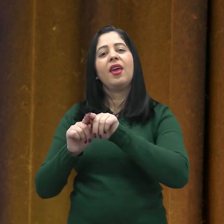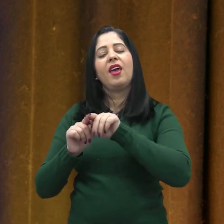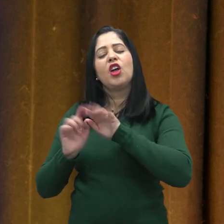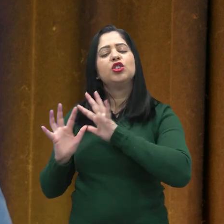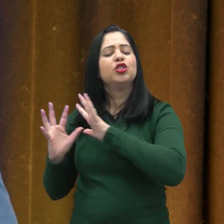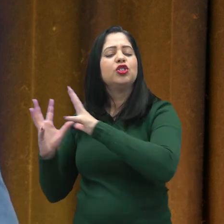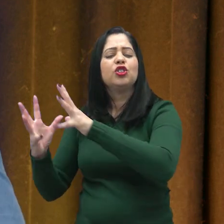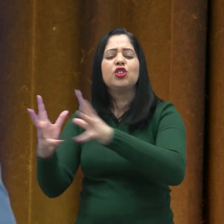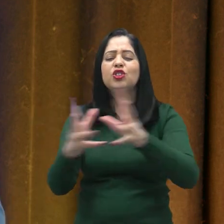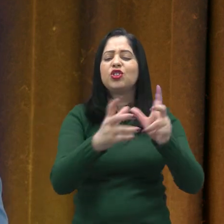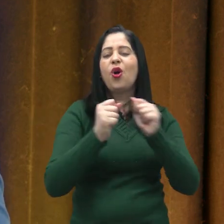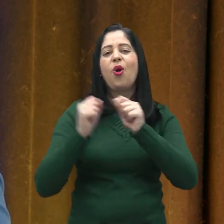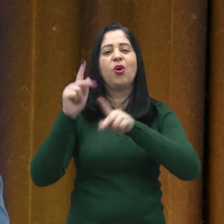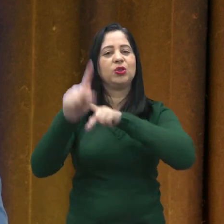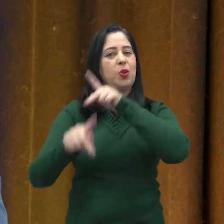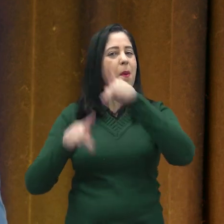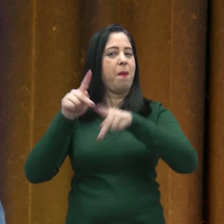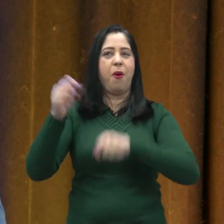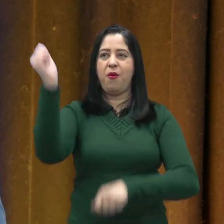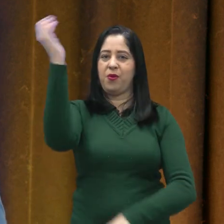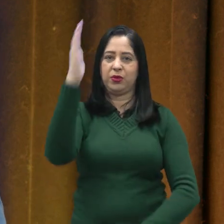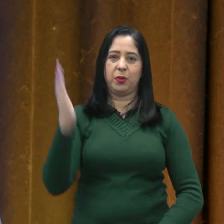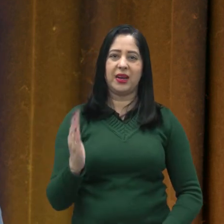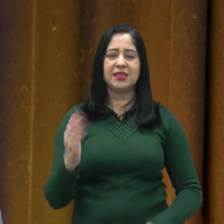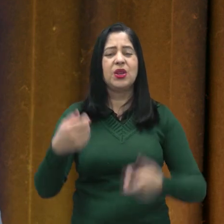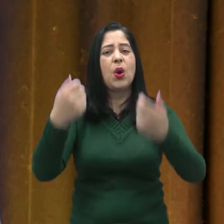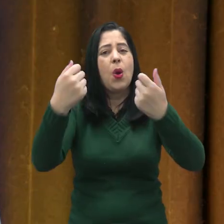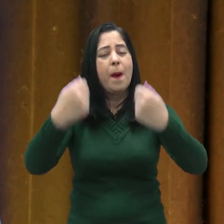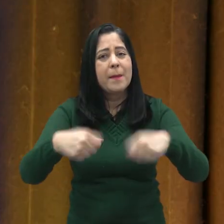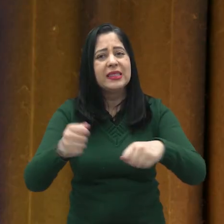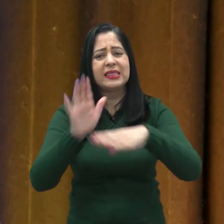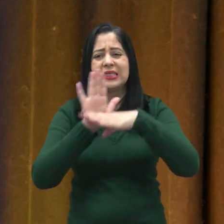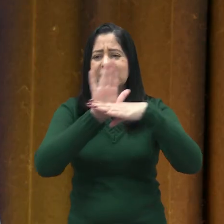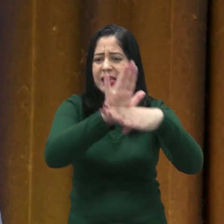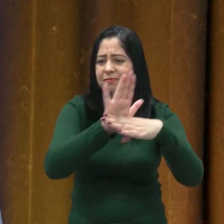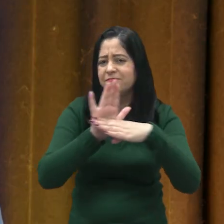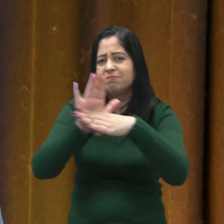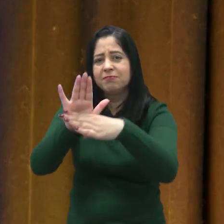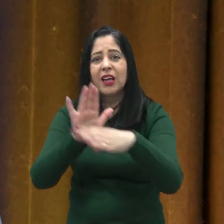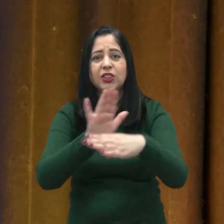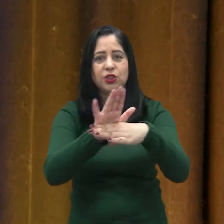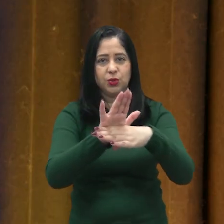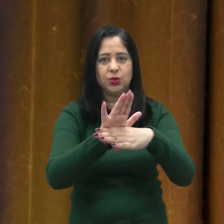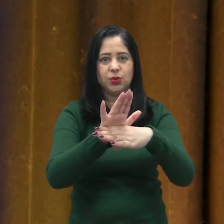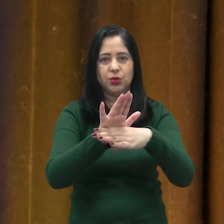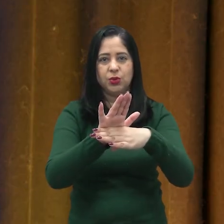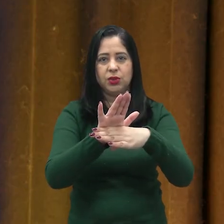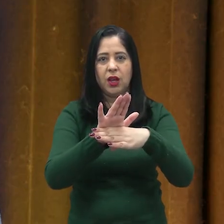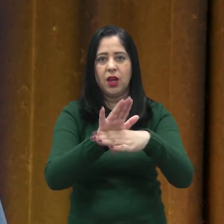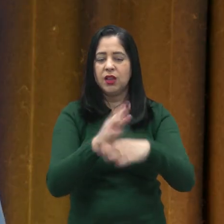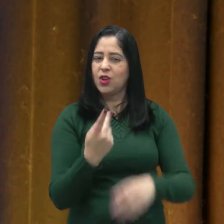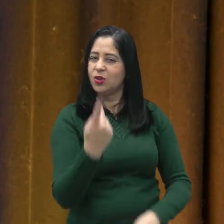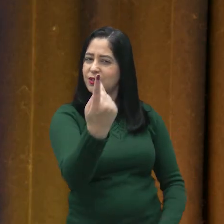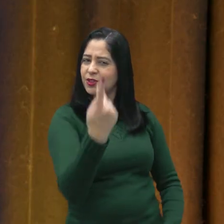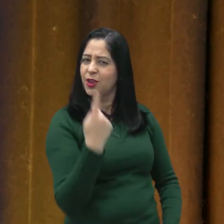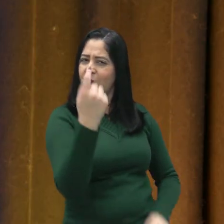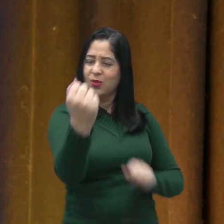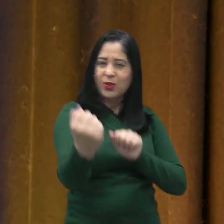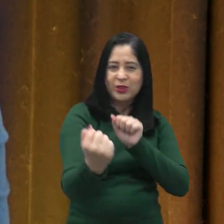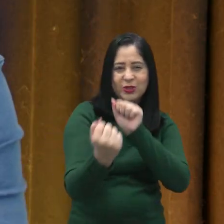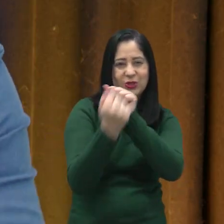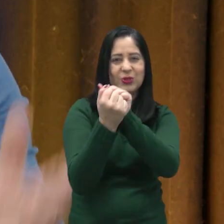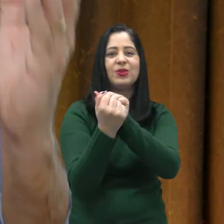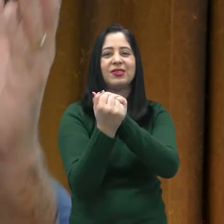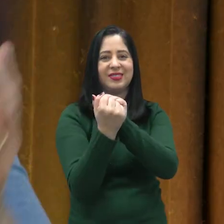do Brasil, para todas as pessoas que precisa de ajuda, que precisa ter ideias, informações. A gente constrói isso com vocês